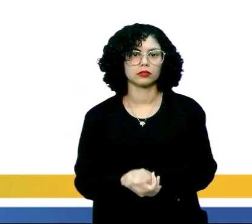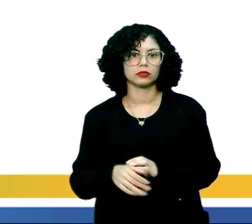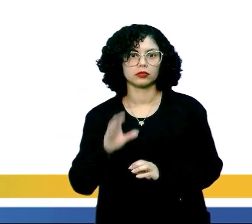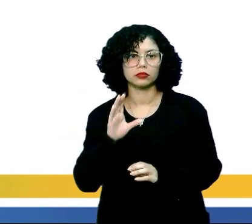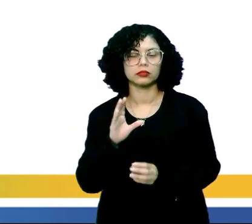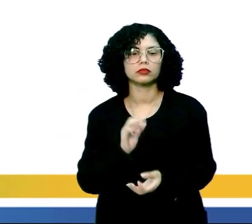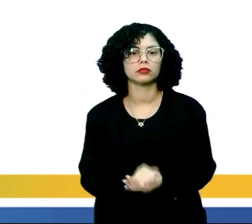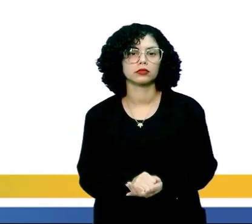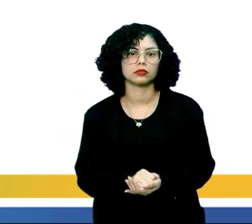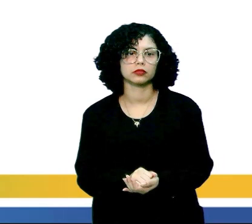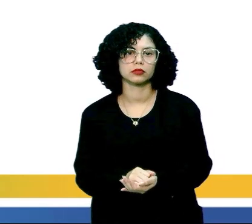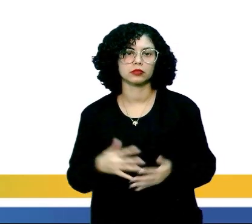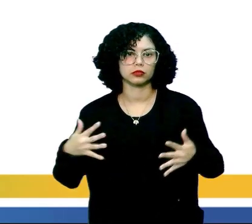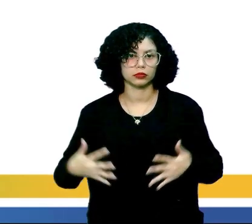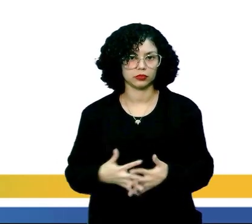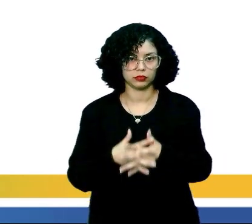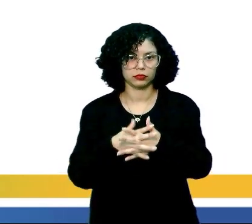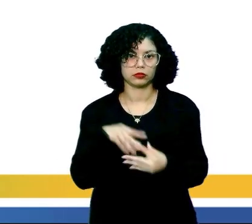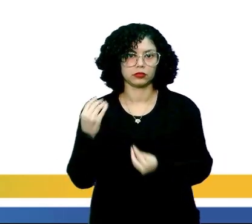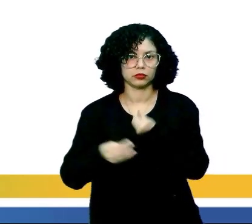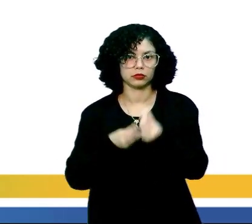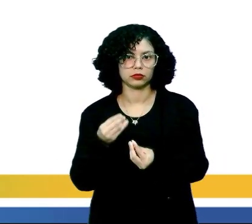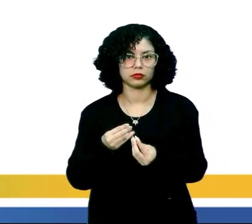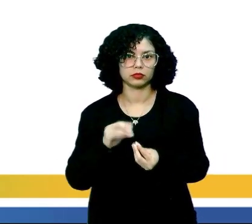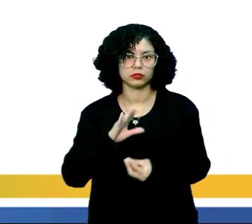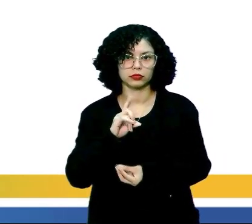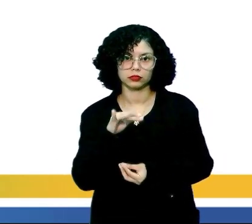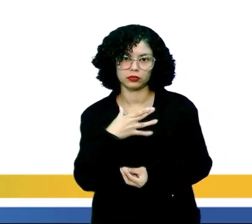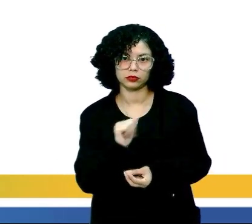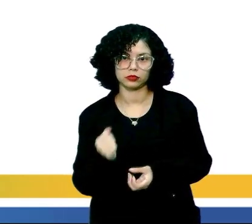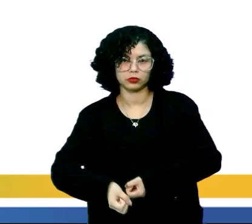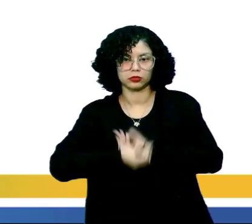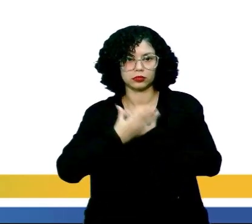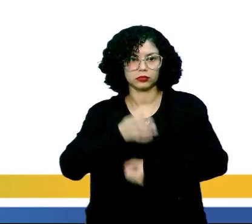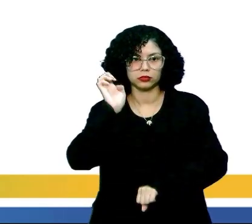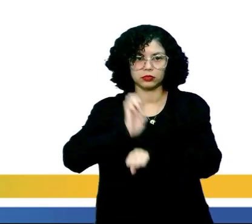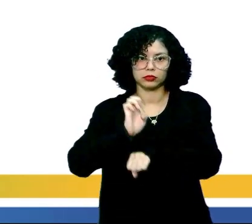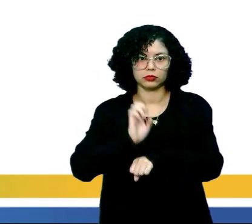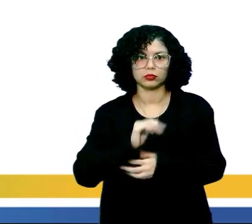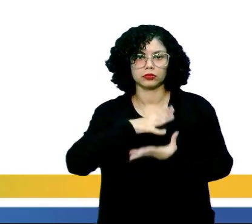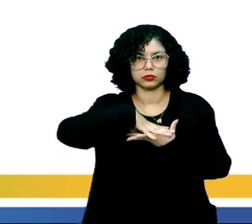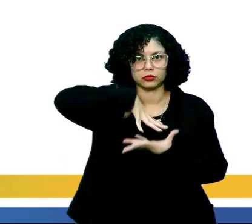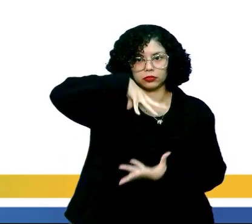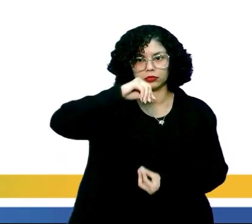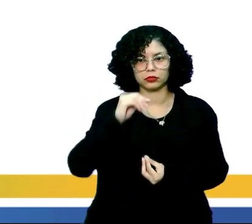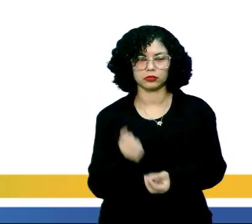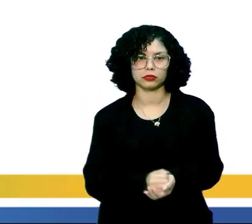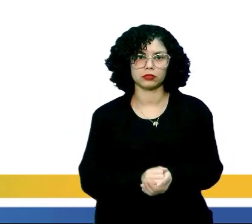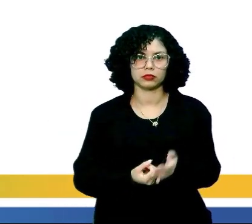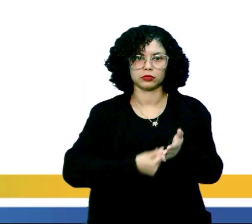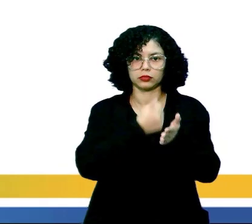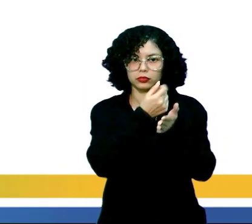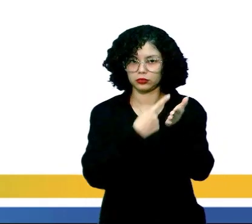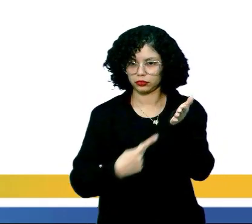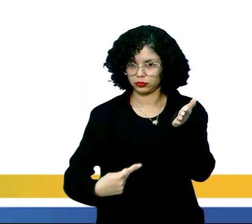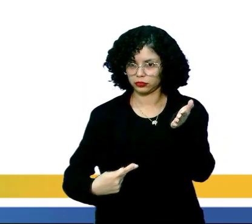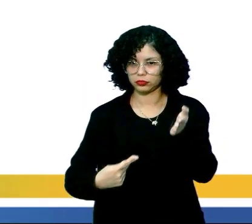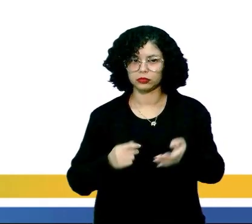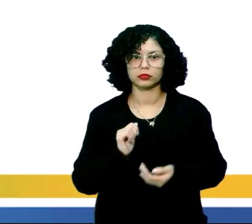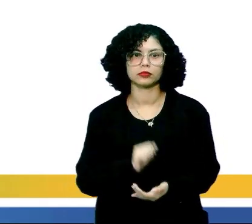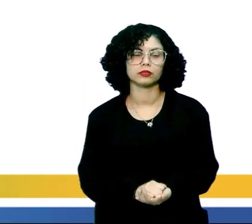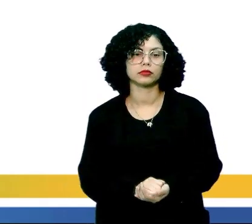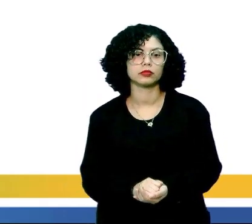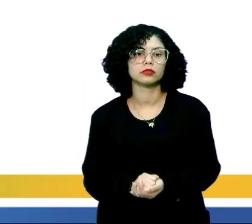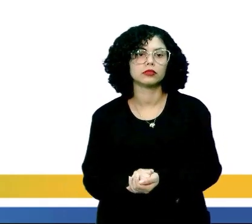sociais. Letra C, associa o modo de composição do poema em estado de alma do